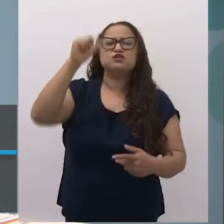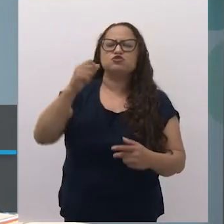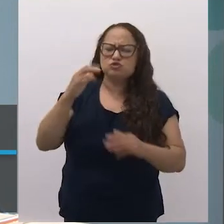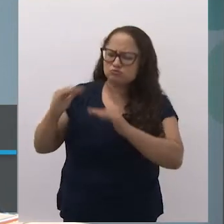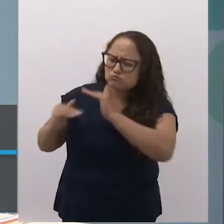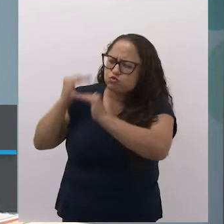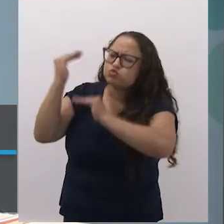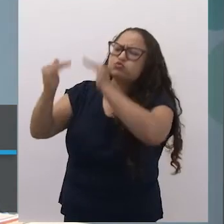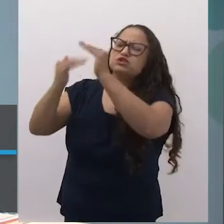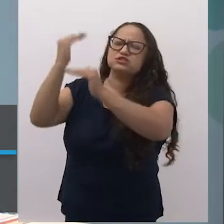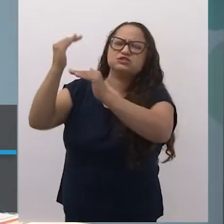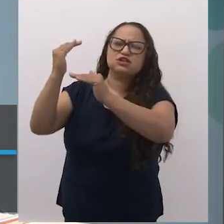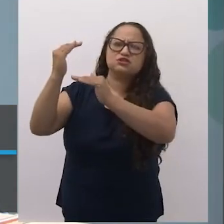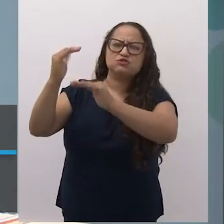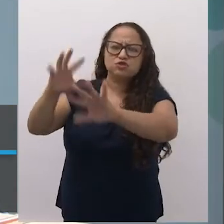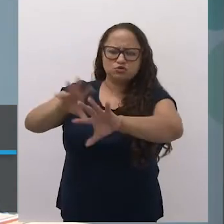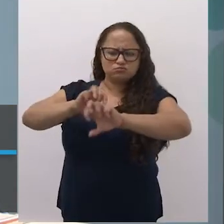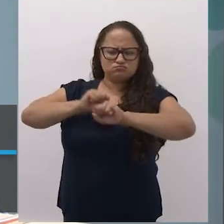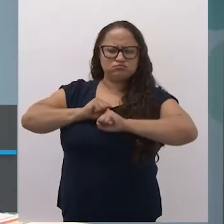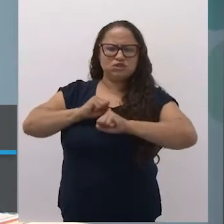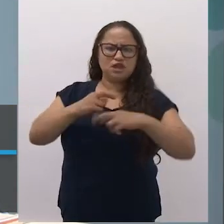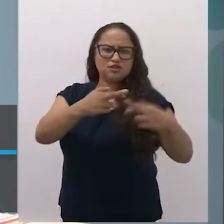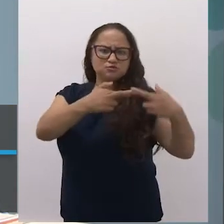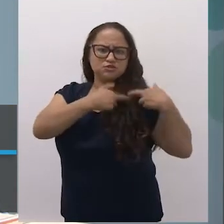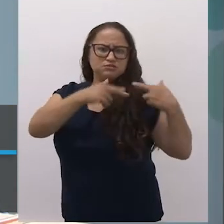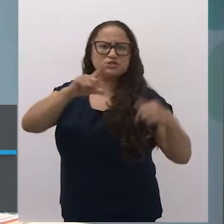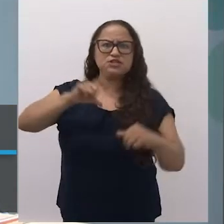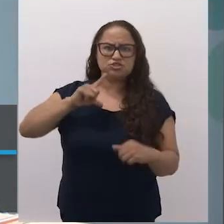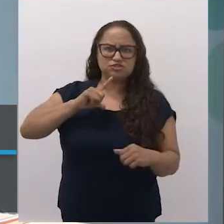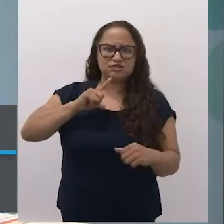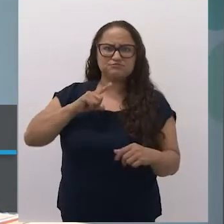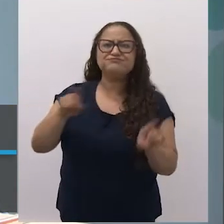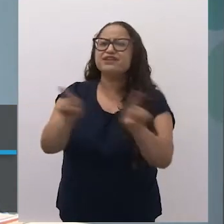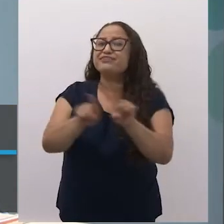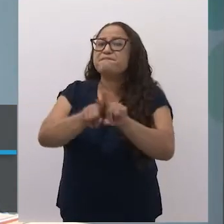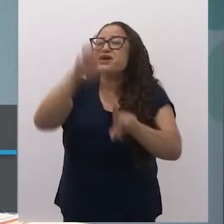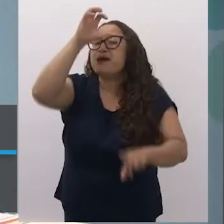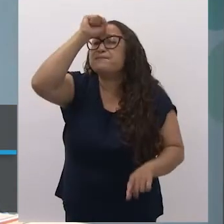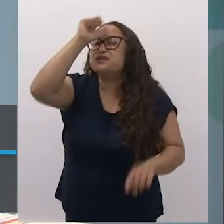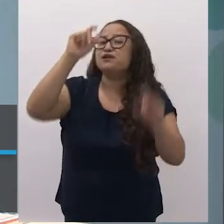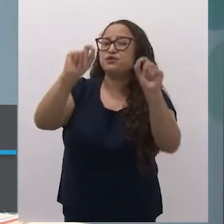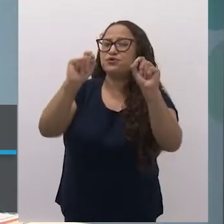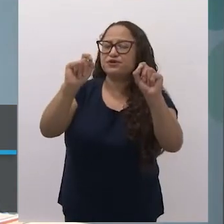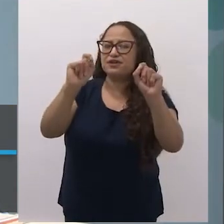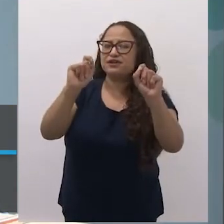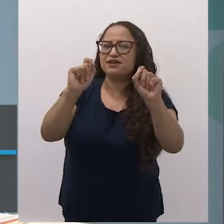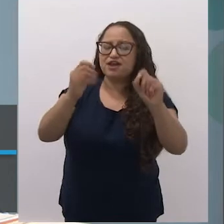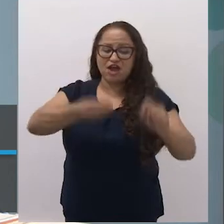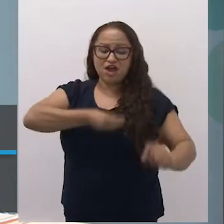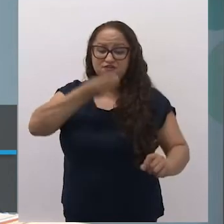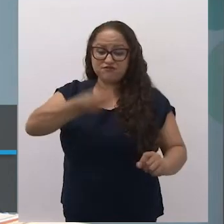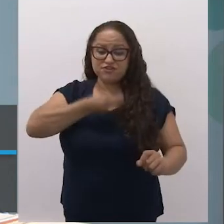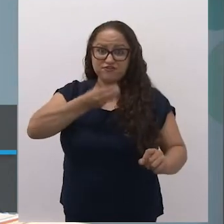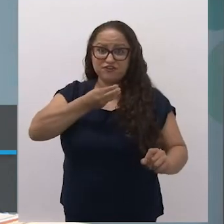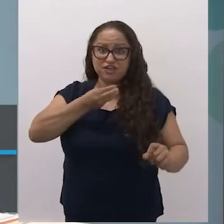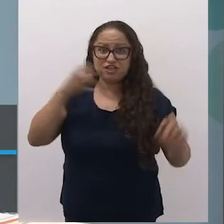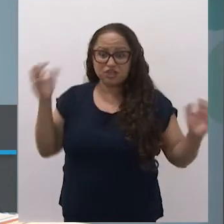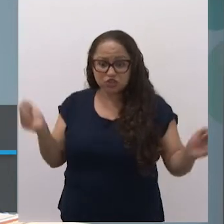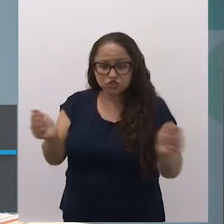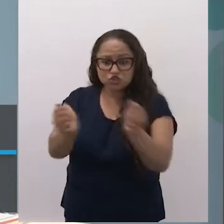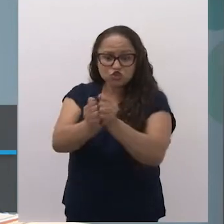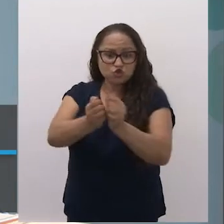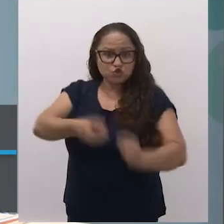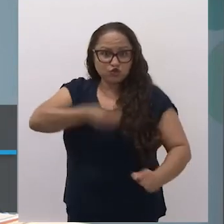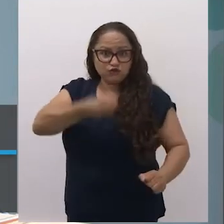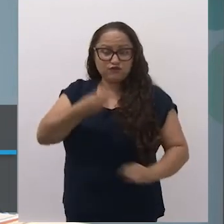crescendo, está adquirindo responsabilidade e está aprendendo, na verdade, a conviver e a viver neste mundo. Não